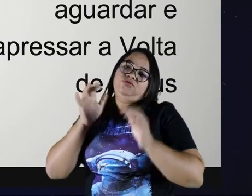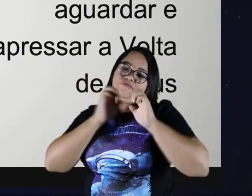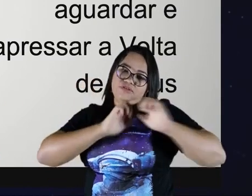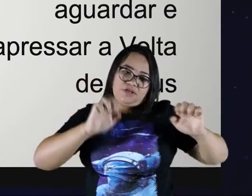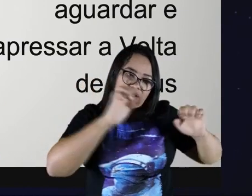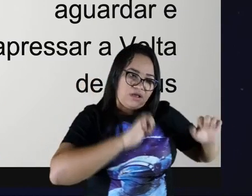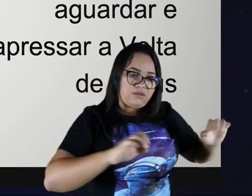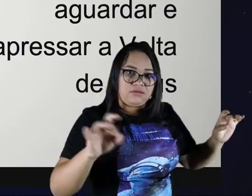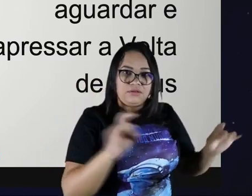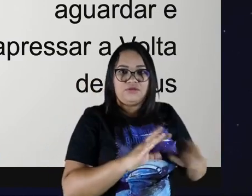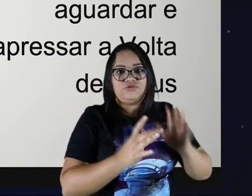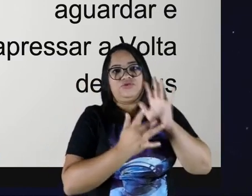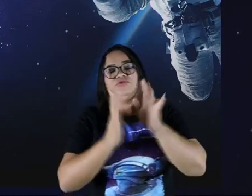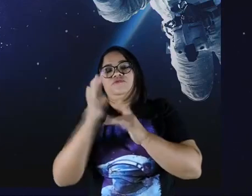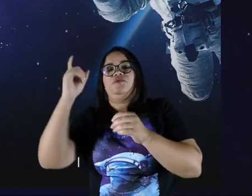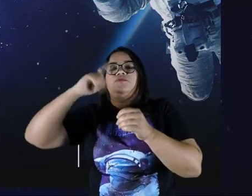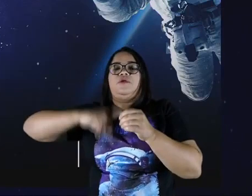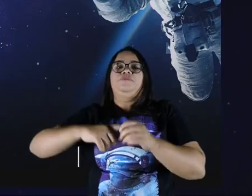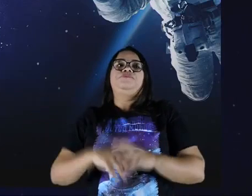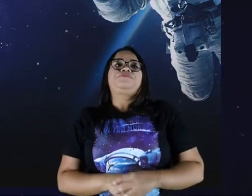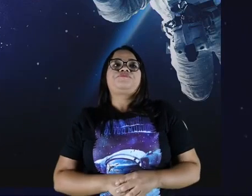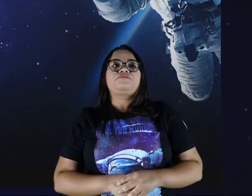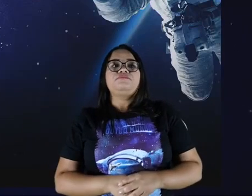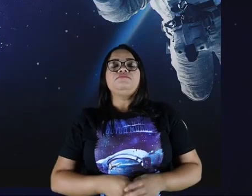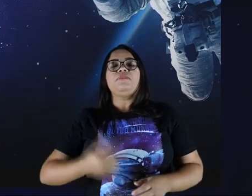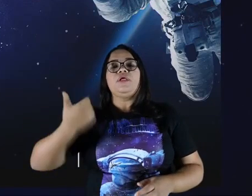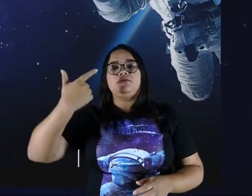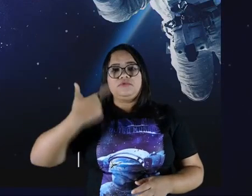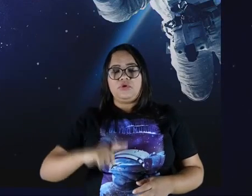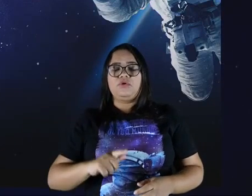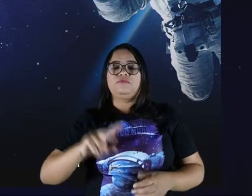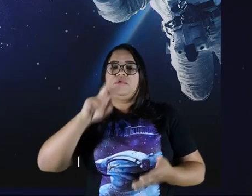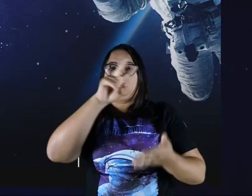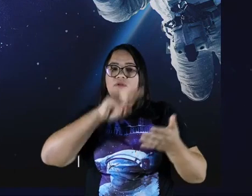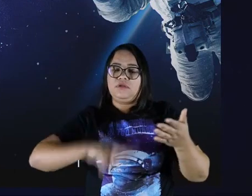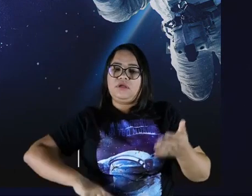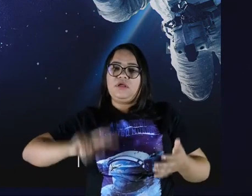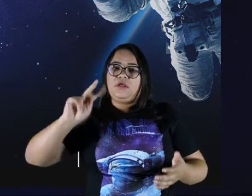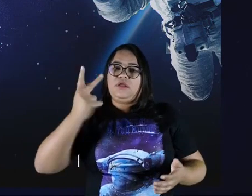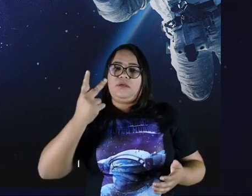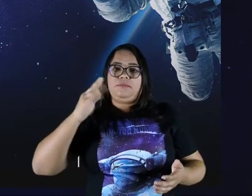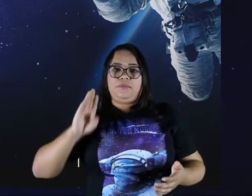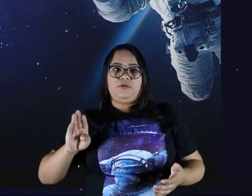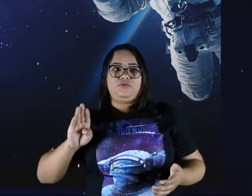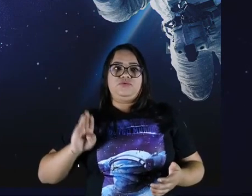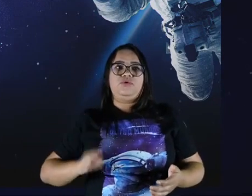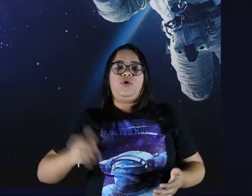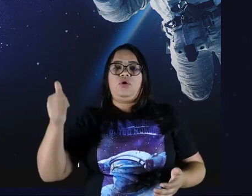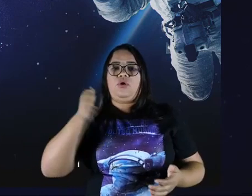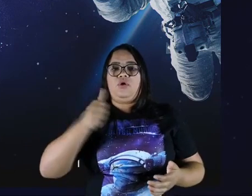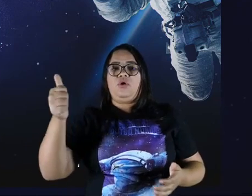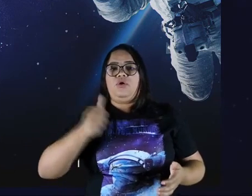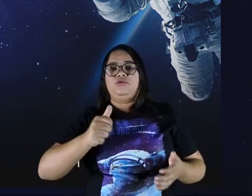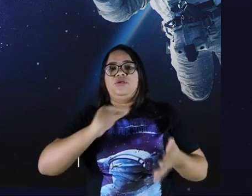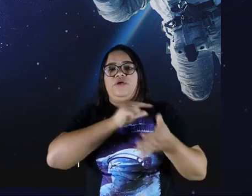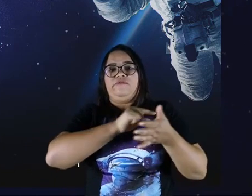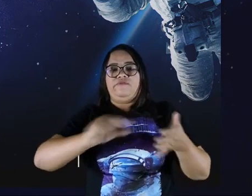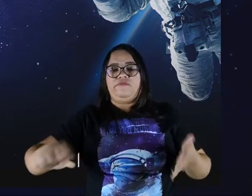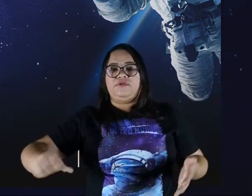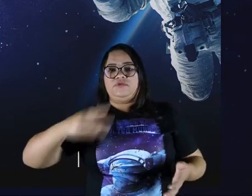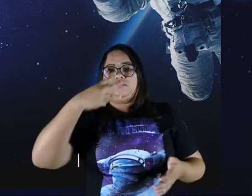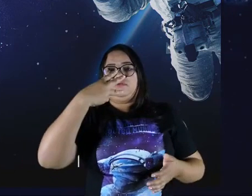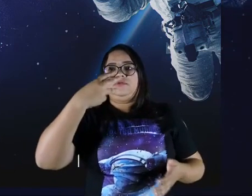vocês agora a Hebreus 11, e quero ler agora o versículo 38. Veja lá, Hebreus